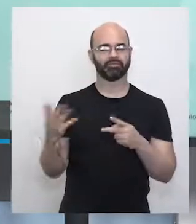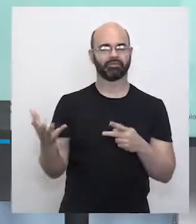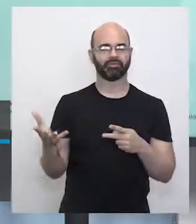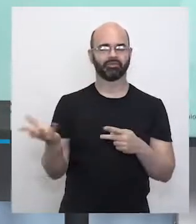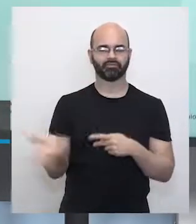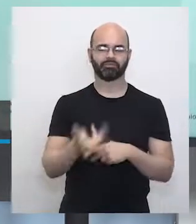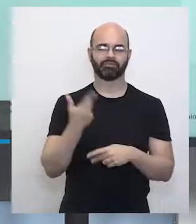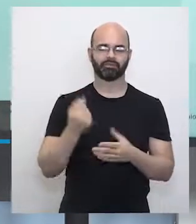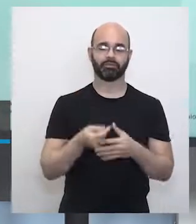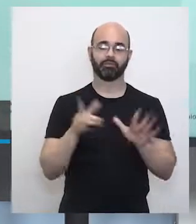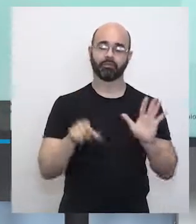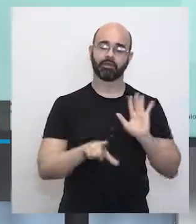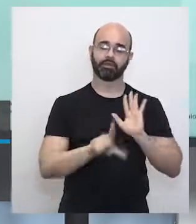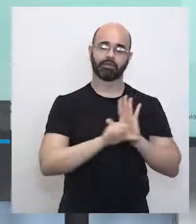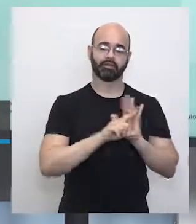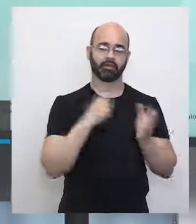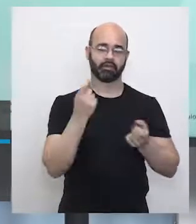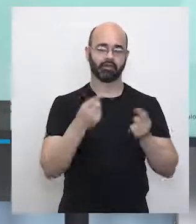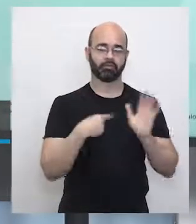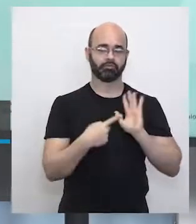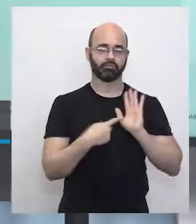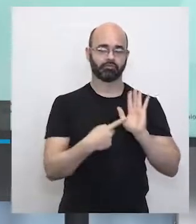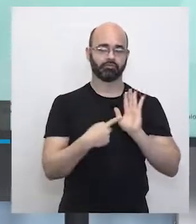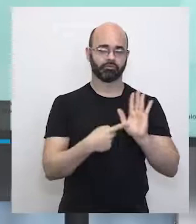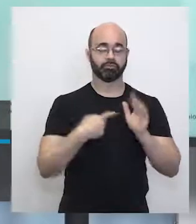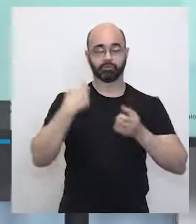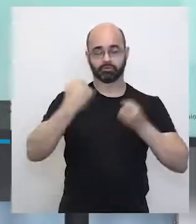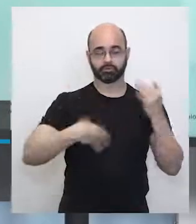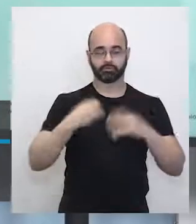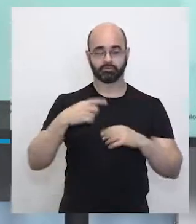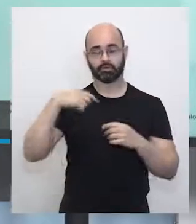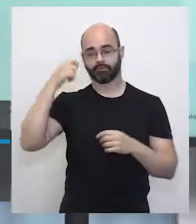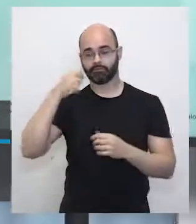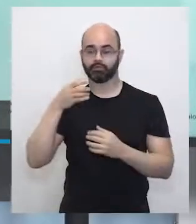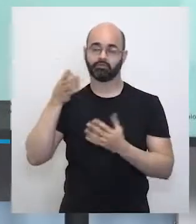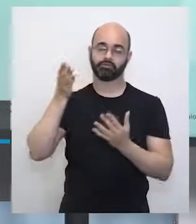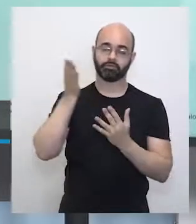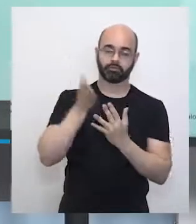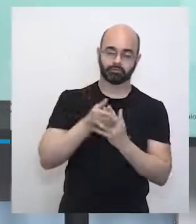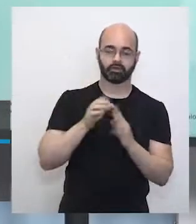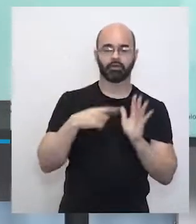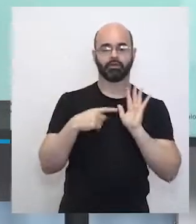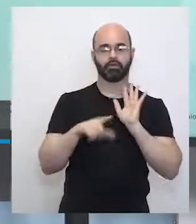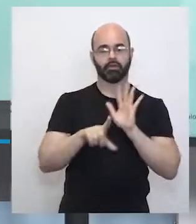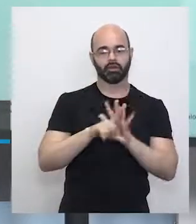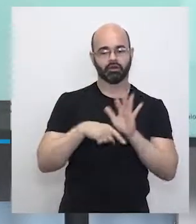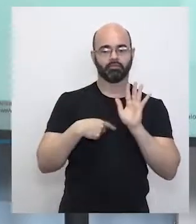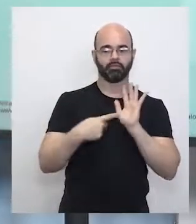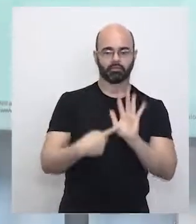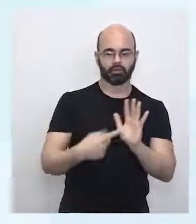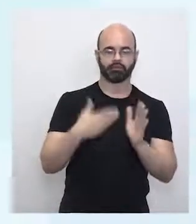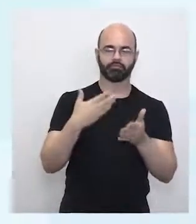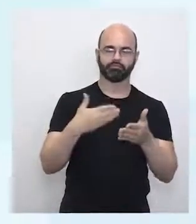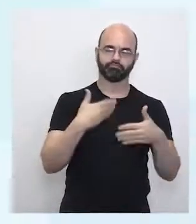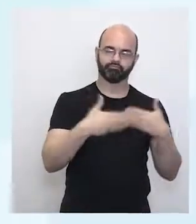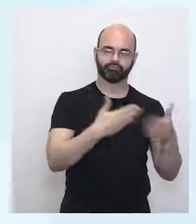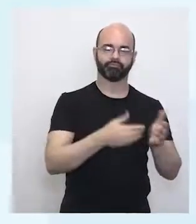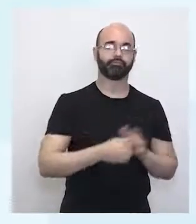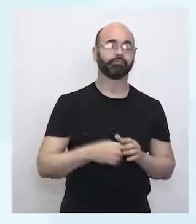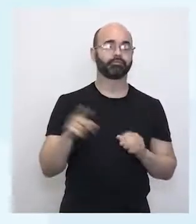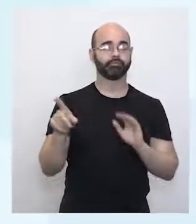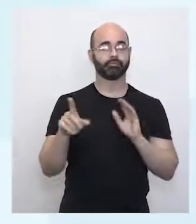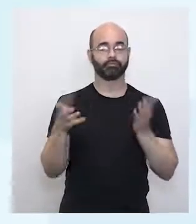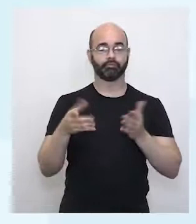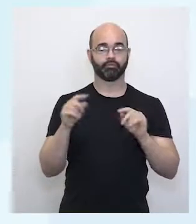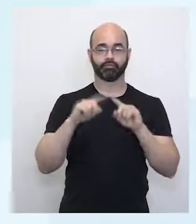algumas legislações, né, no intervalo desses vídeos que nós estaremos passando aí para vocês. Então vamos lá para a próxima tela. Na próxima tela